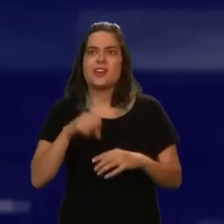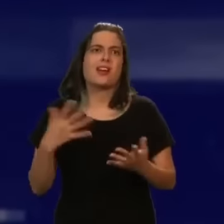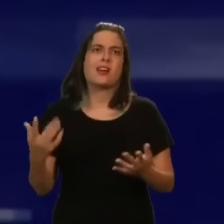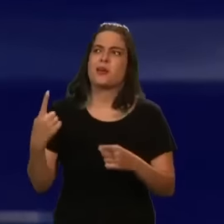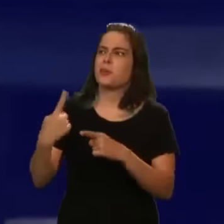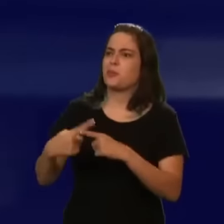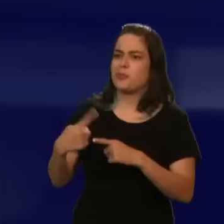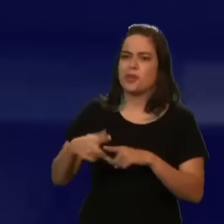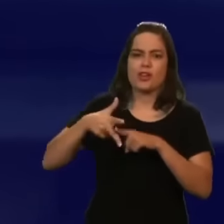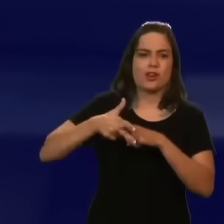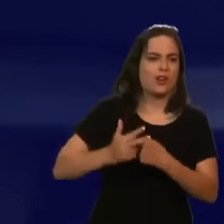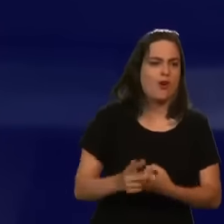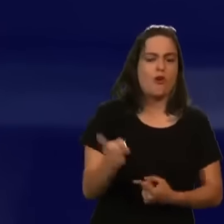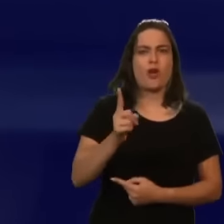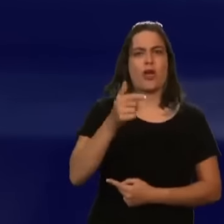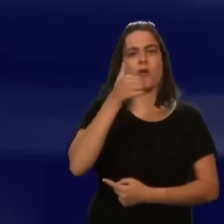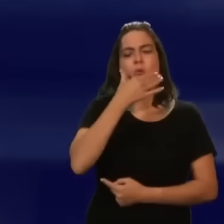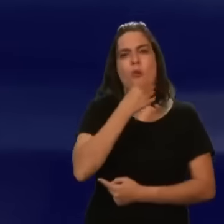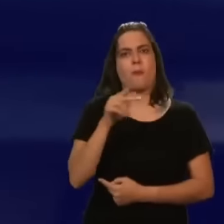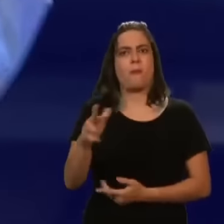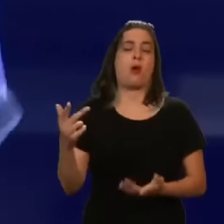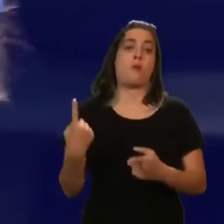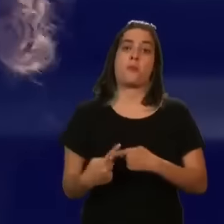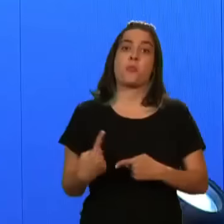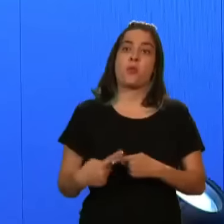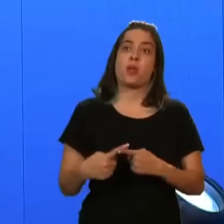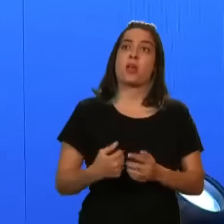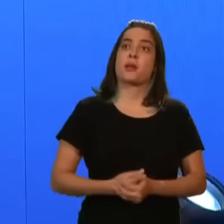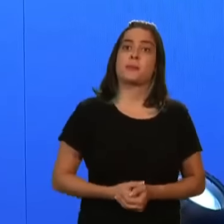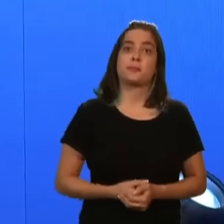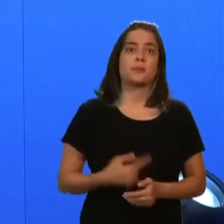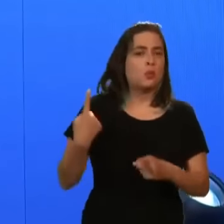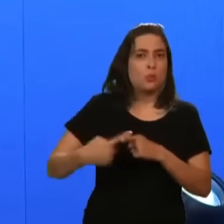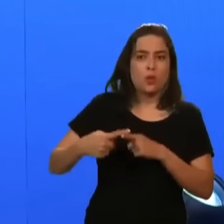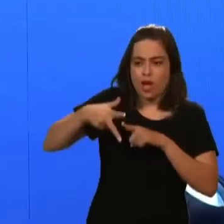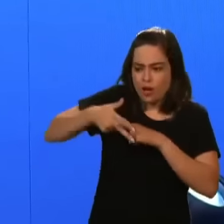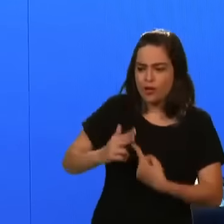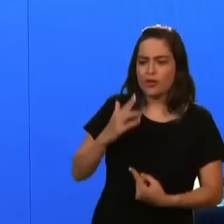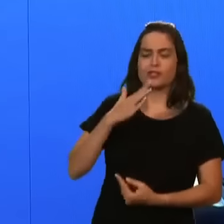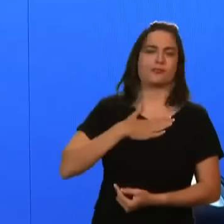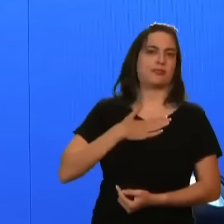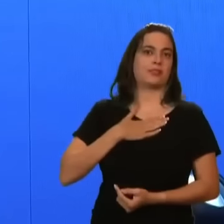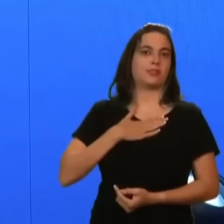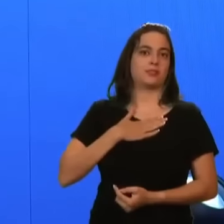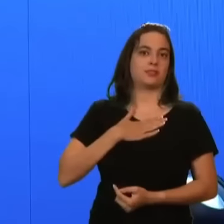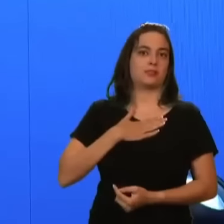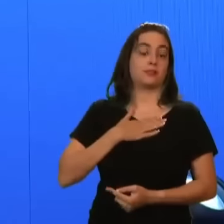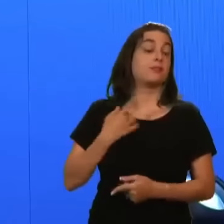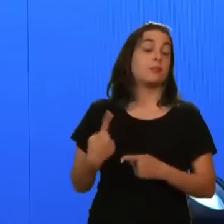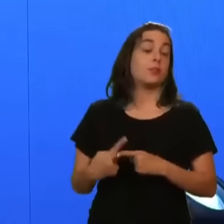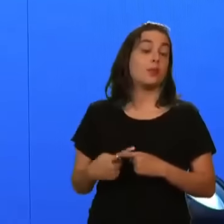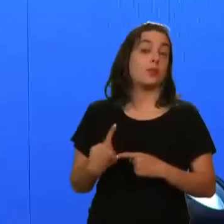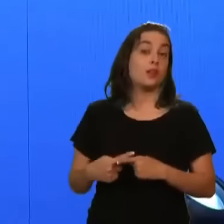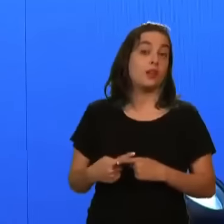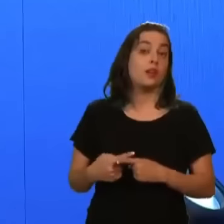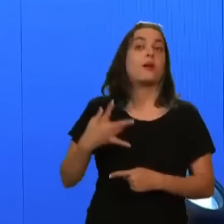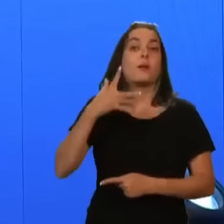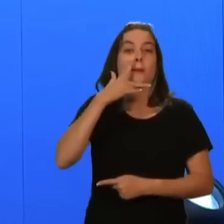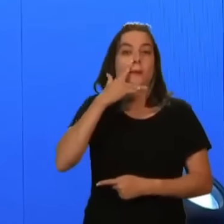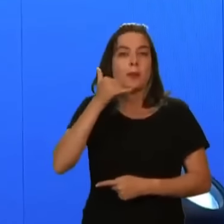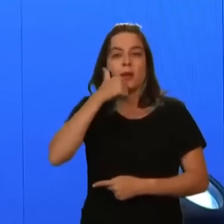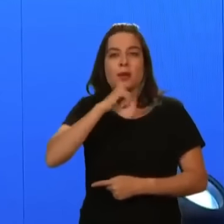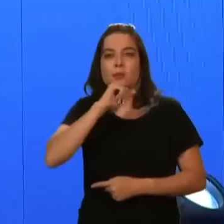você não corrige o meu irmão? Por que você vai me corrigir? Por quê? Porque os pais